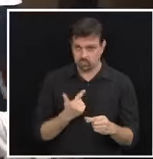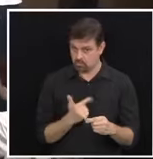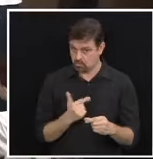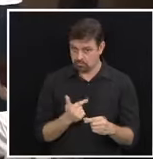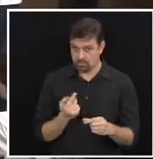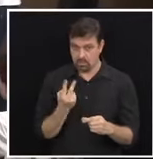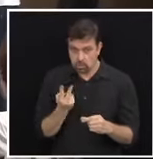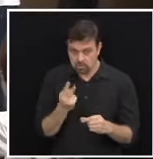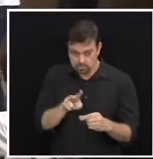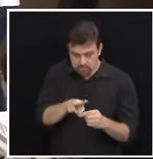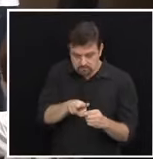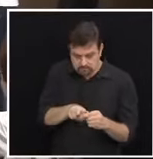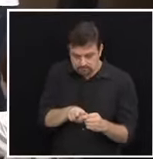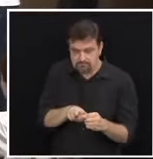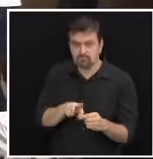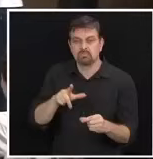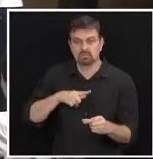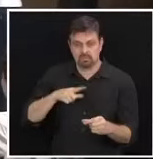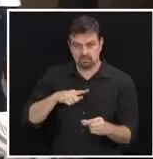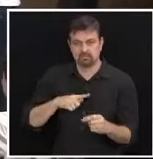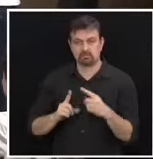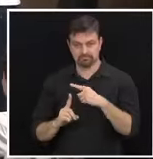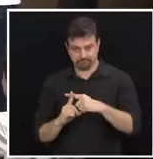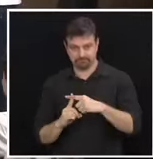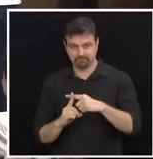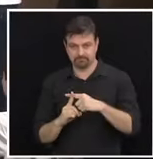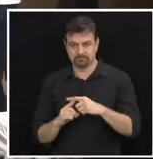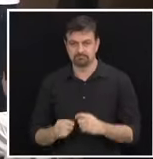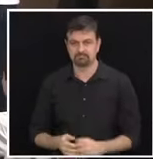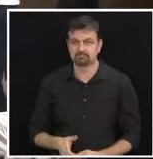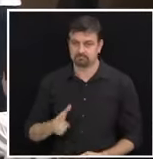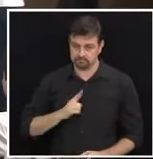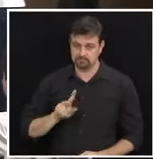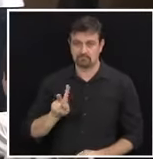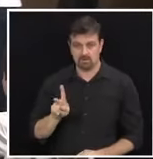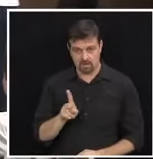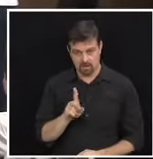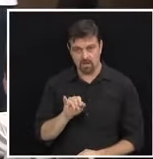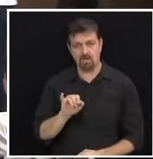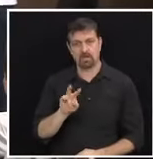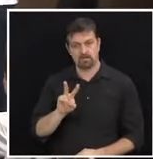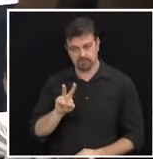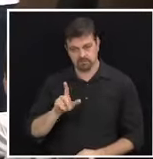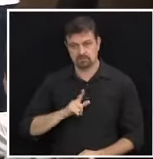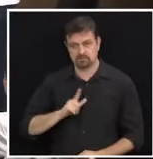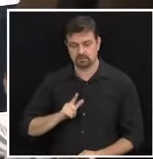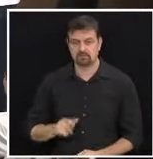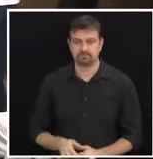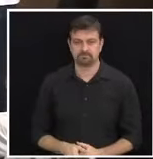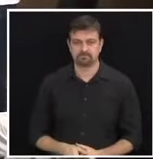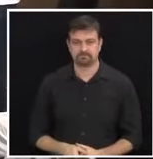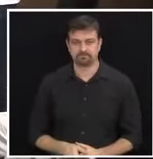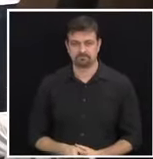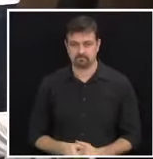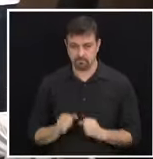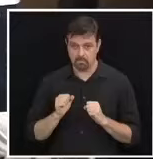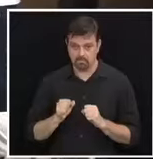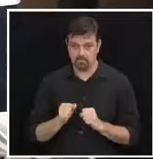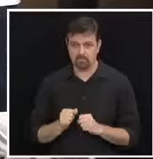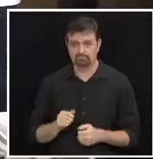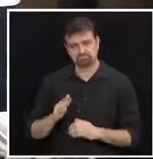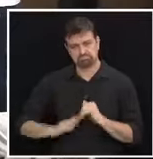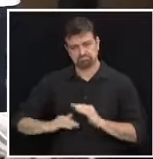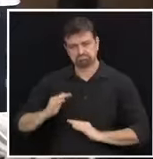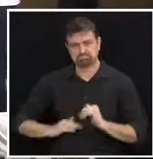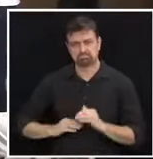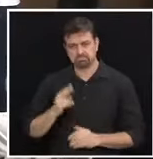2 listas seria reagente, que seria o positivo, né? Que aí você seria detectado com AIDS. Então pode fazer.